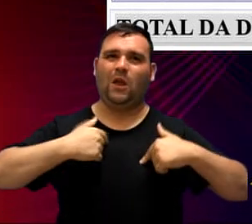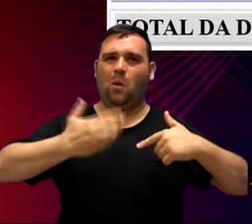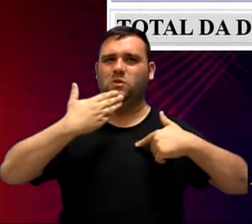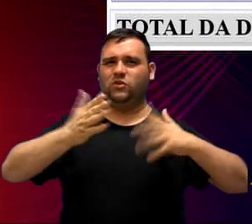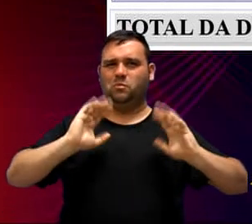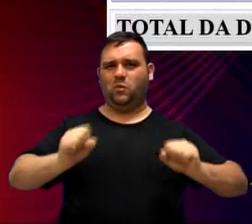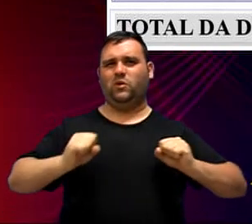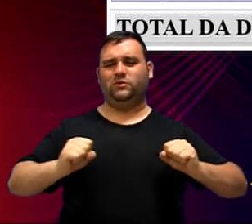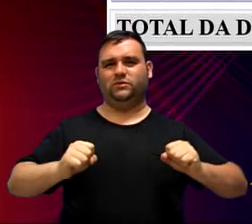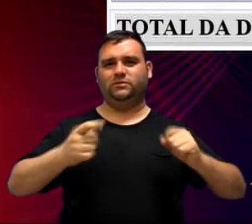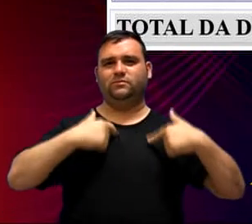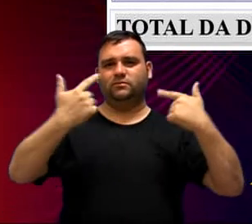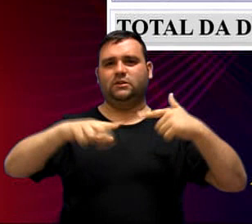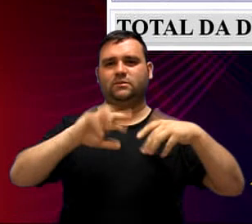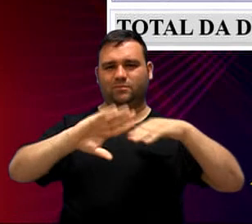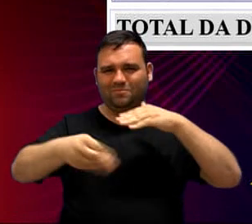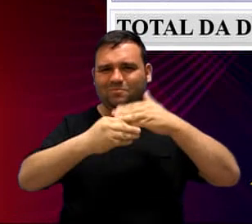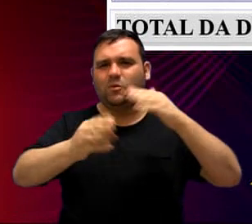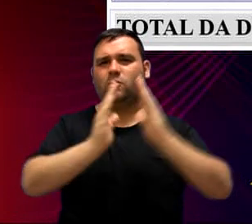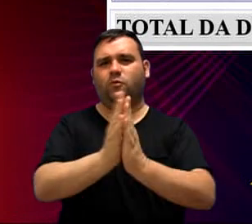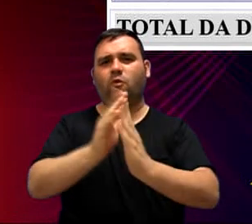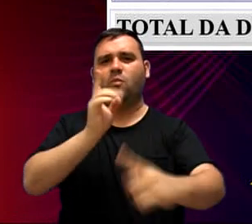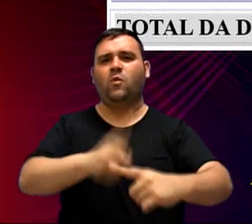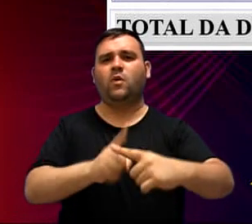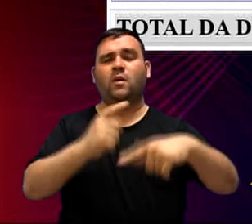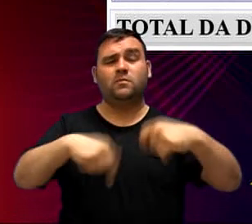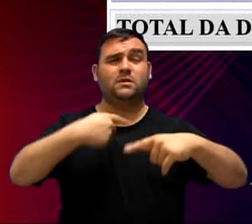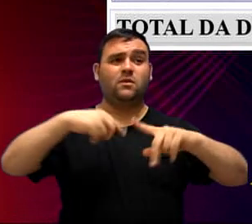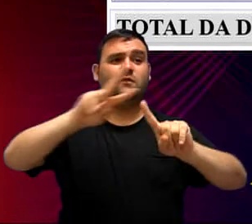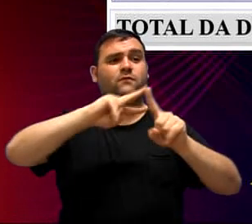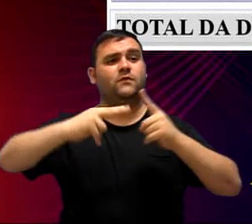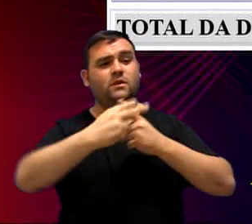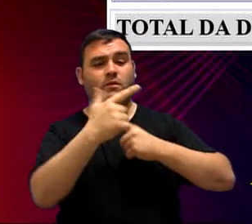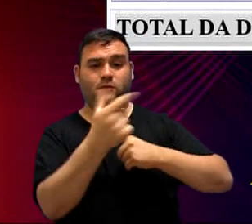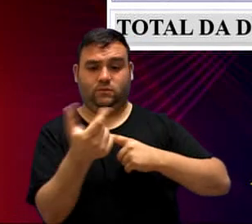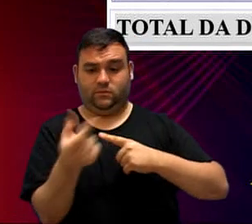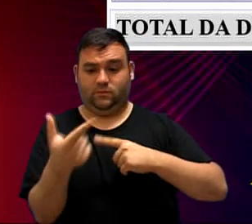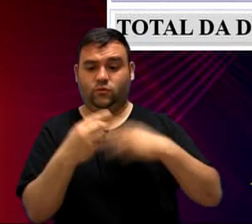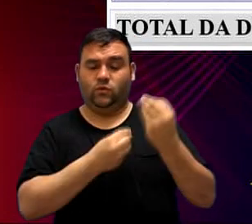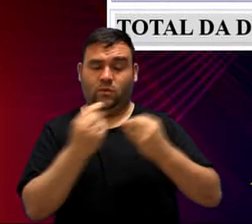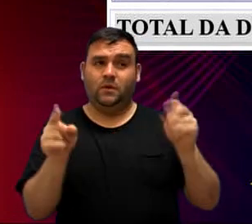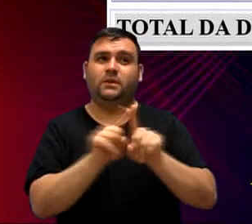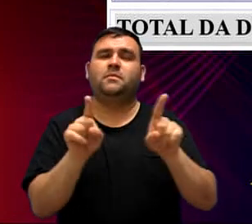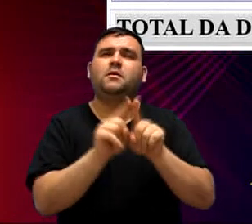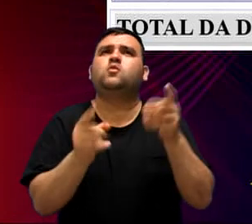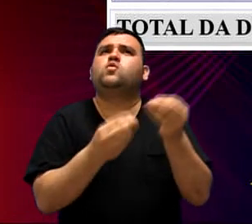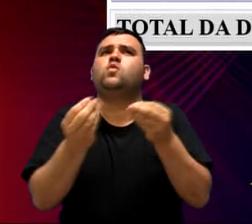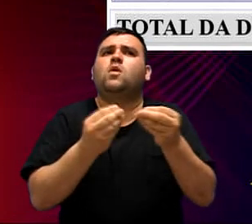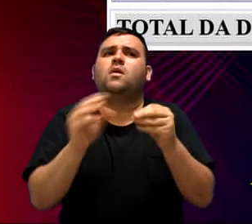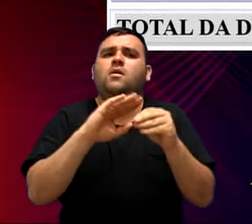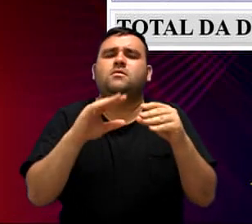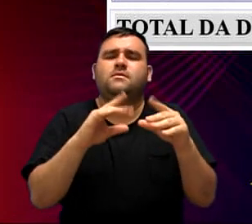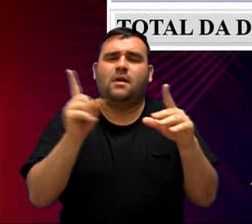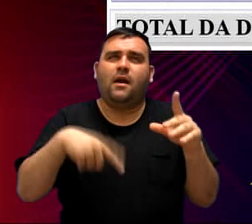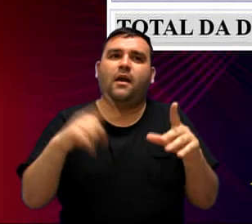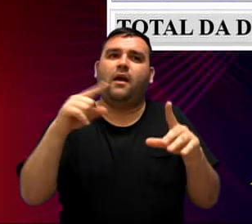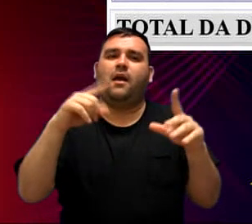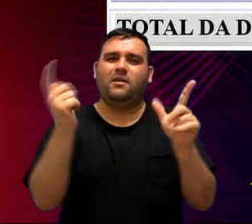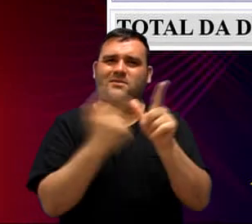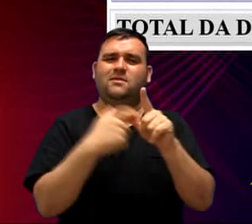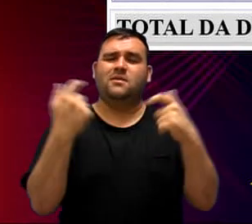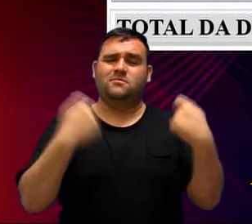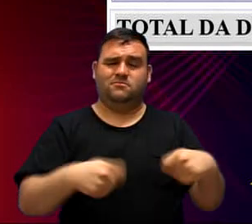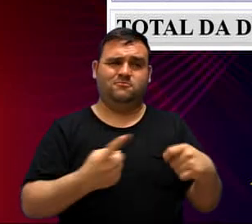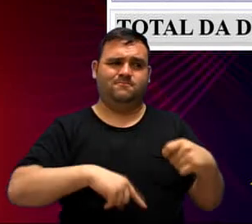pedir? Posso? Complementa isso daqui. Eu acho que a gente tem que ter a visão de 2020 e como é que é o comprometimento de dívida. É bom